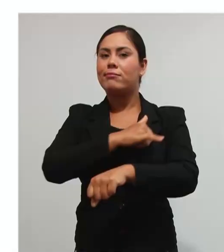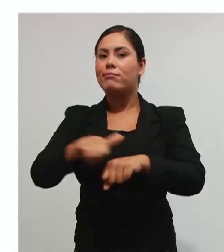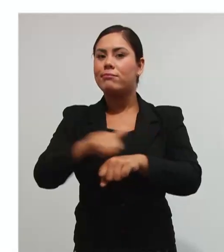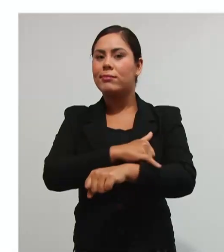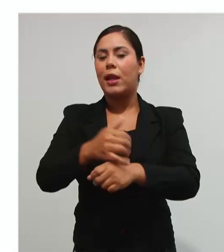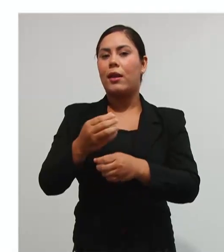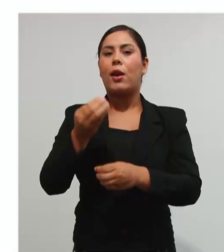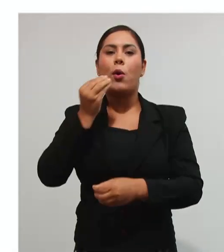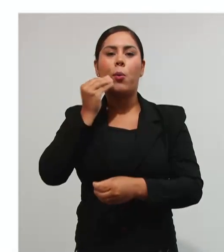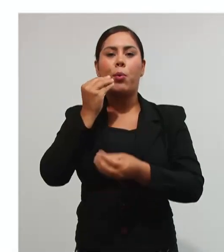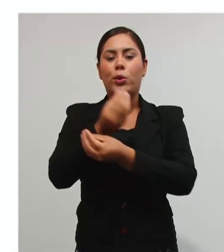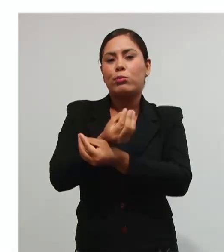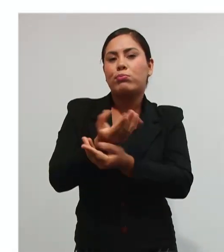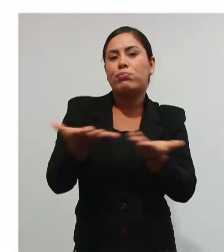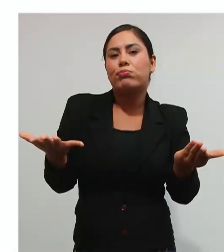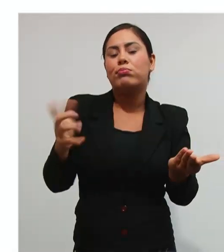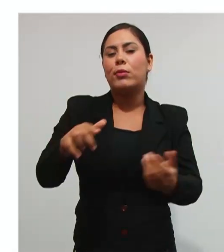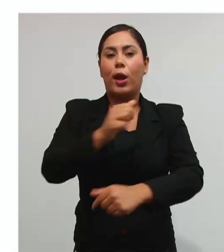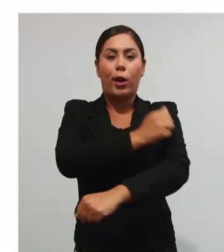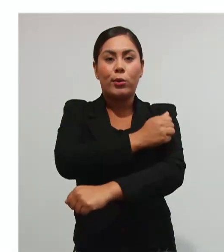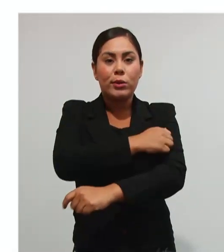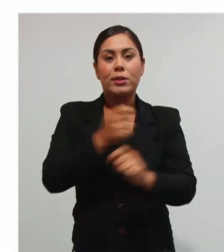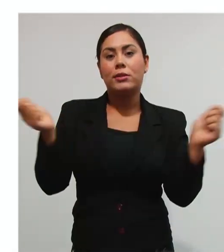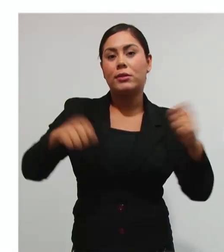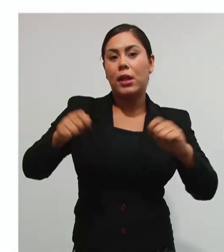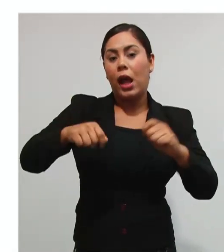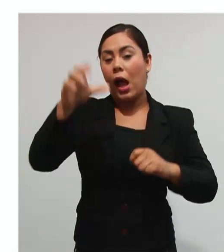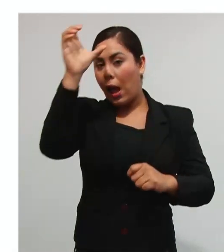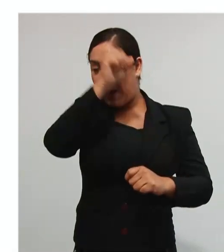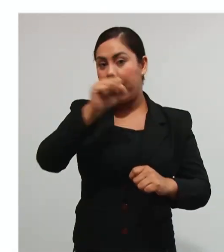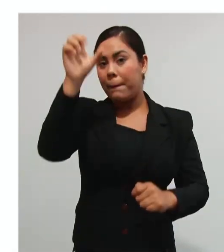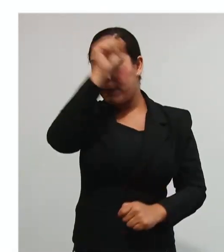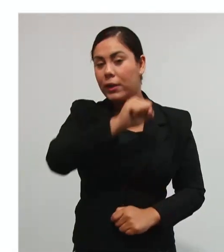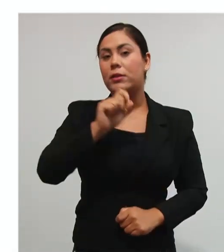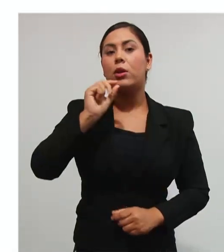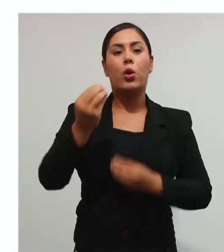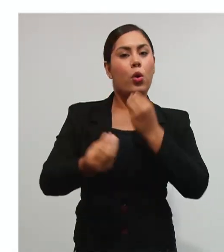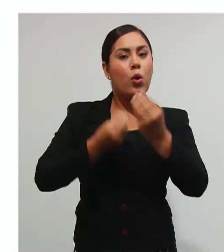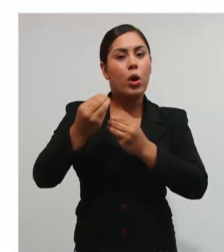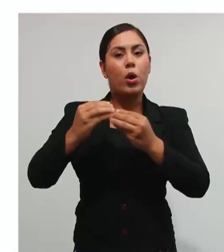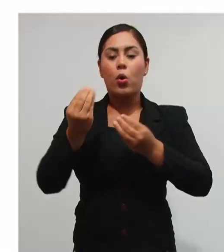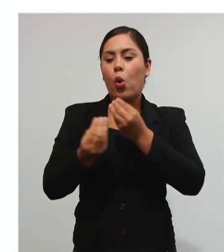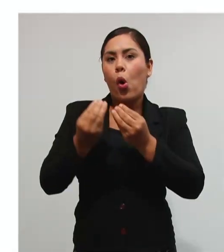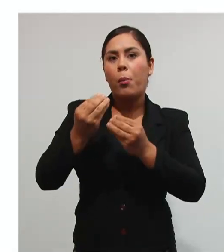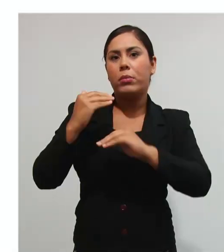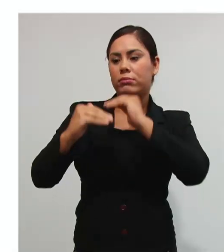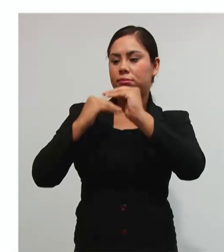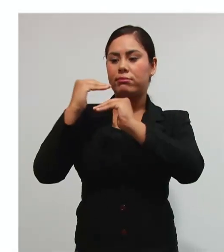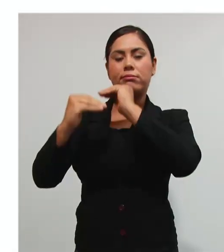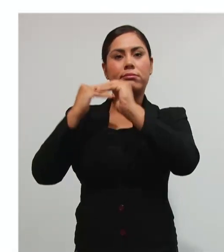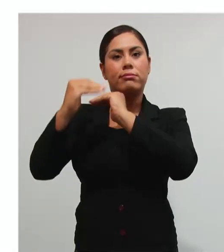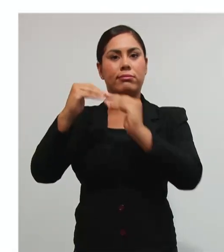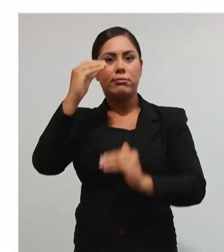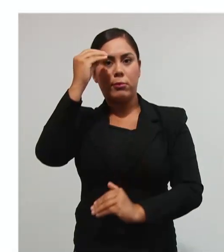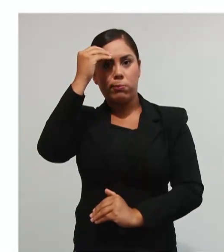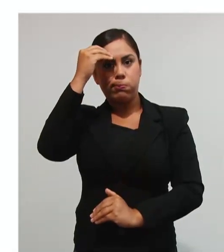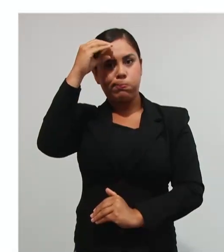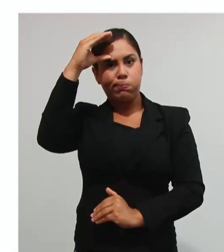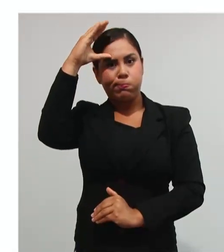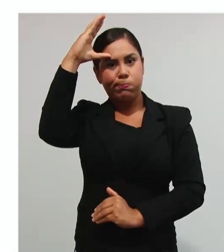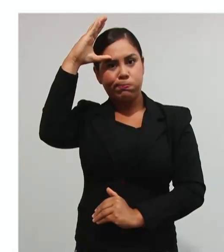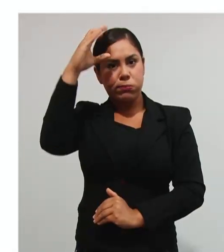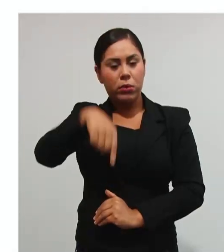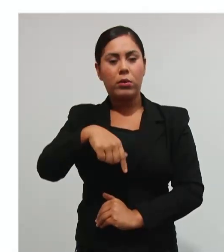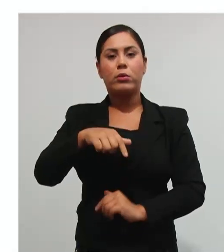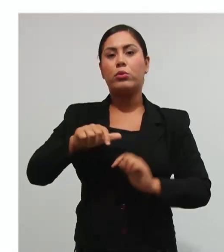oportunidades para que os estudantes aprendessem ao co-construir o conhecimento, juntamente